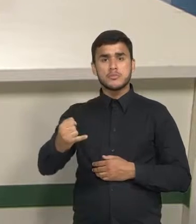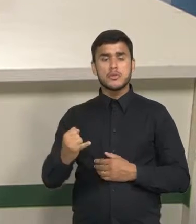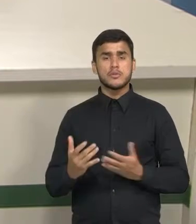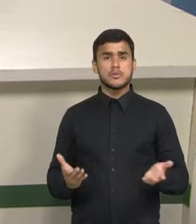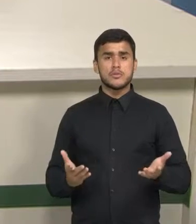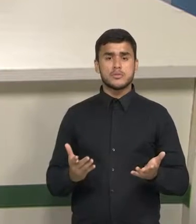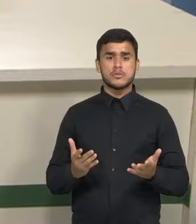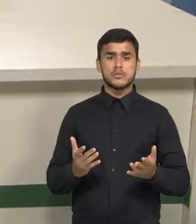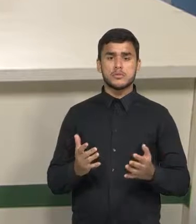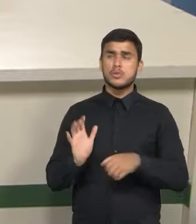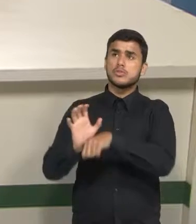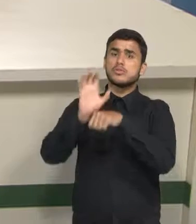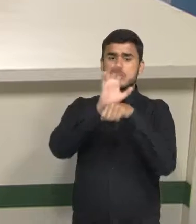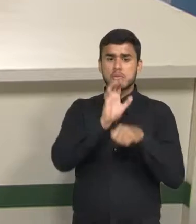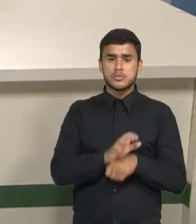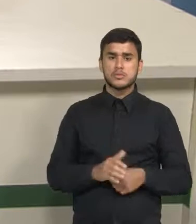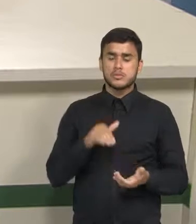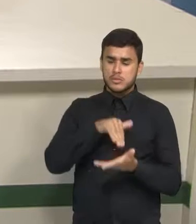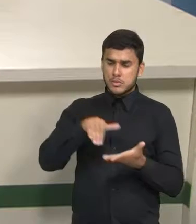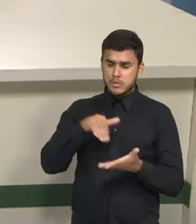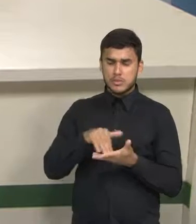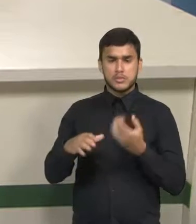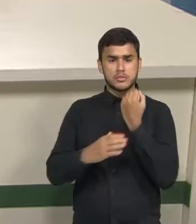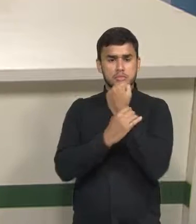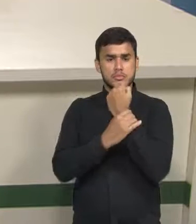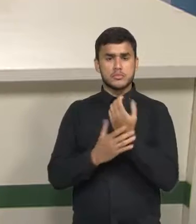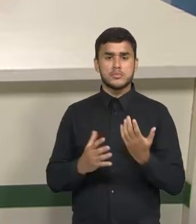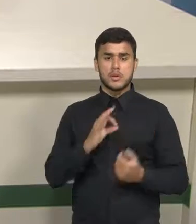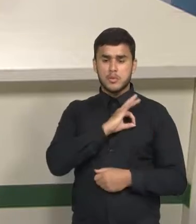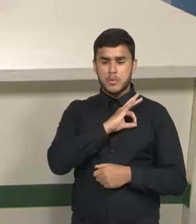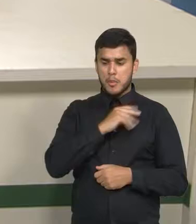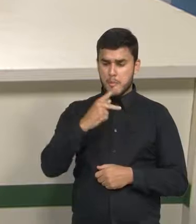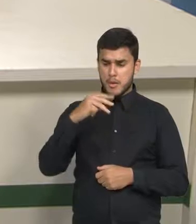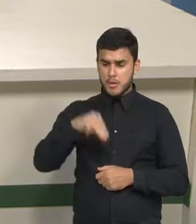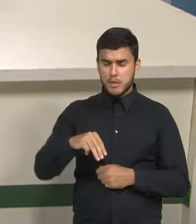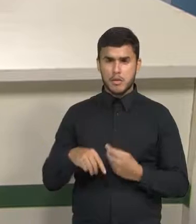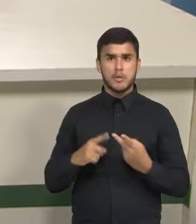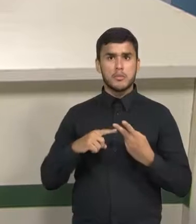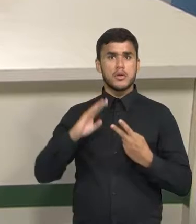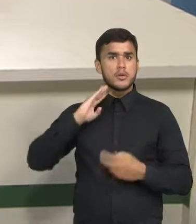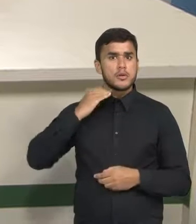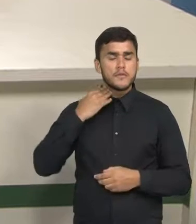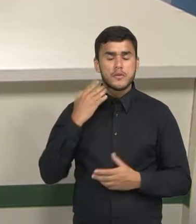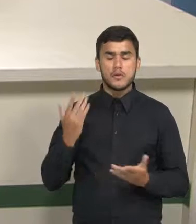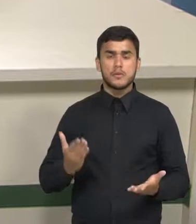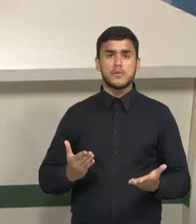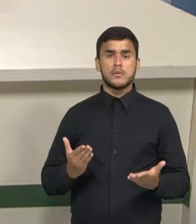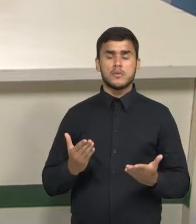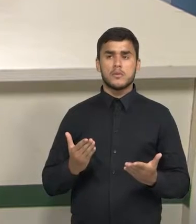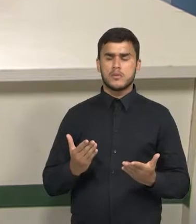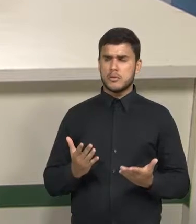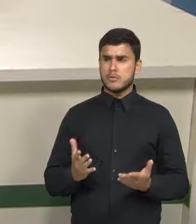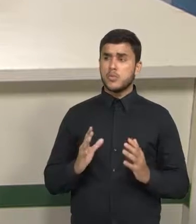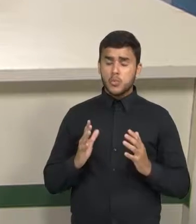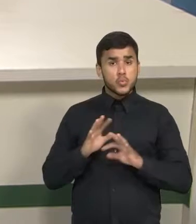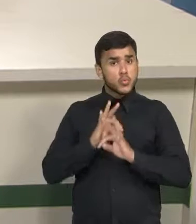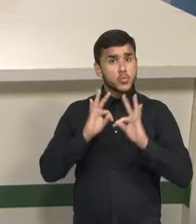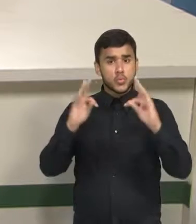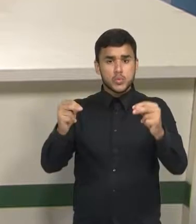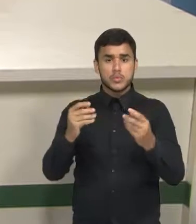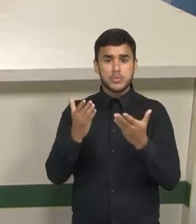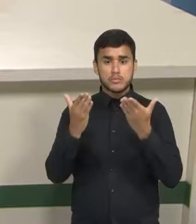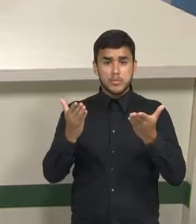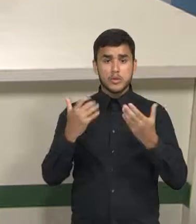Estados, os secretários de Segurança, as Polícias Militar, Civil, o que é que precisa acontecer? Eu sou, sabe,